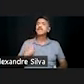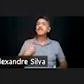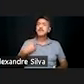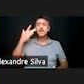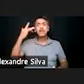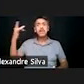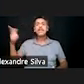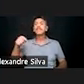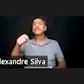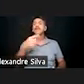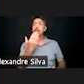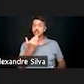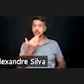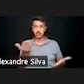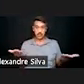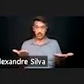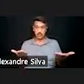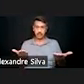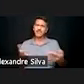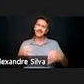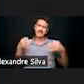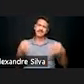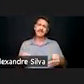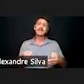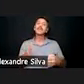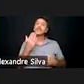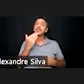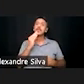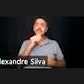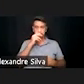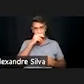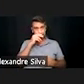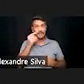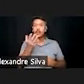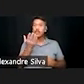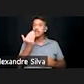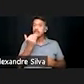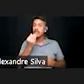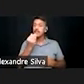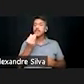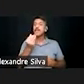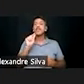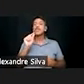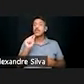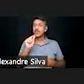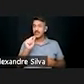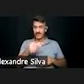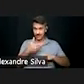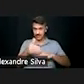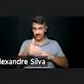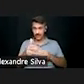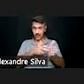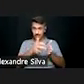vocês almoçaram, vocês certamente comeram muitos fósseis, sem perceber. Porque